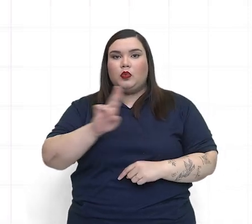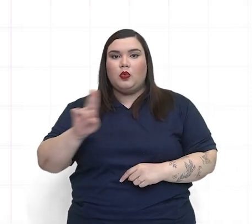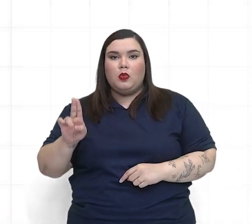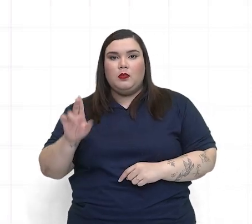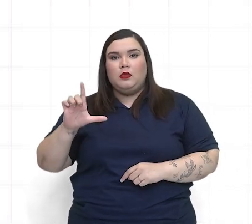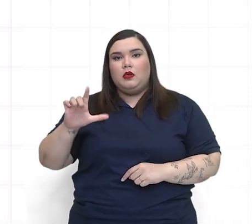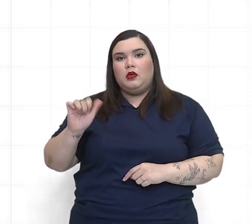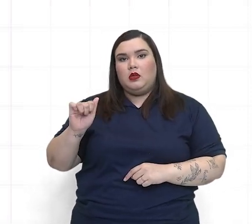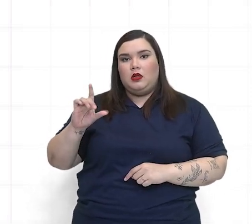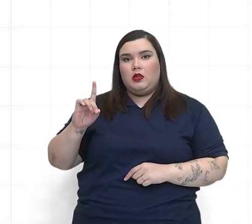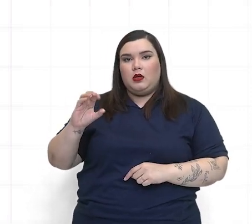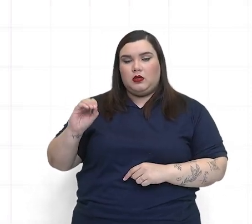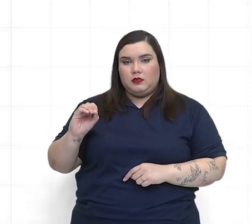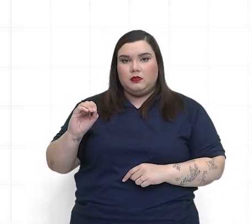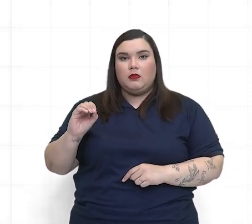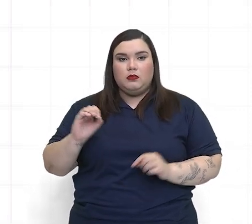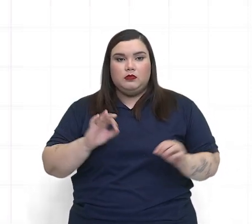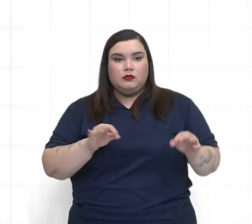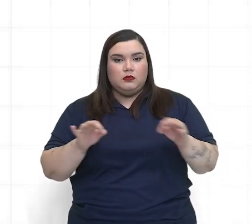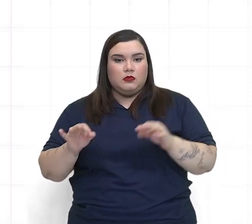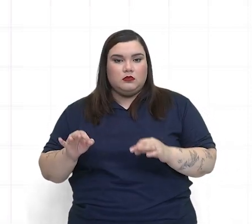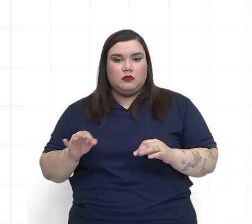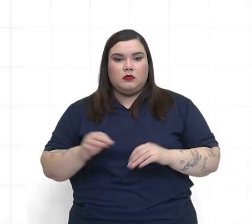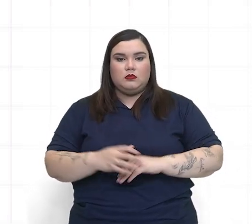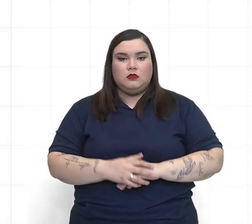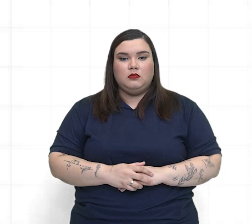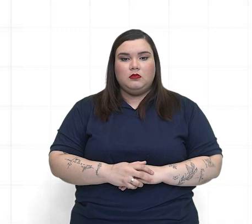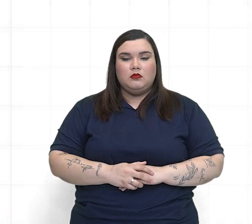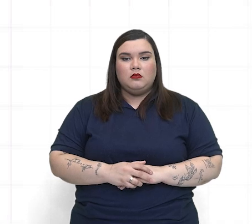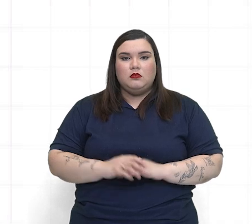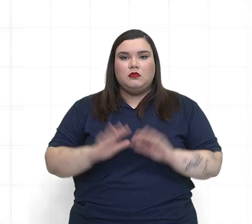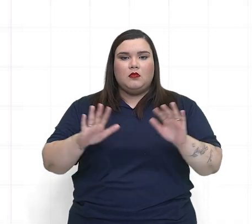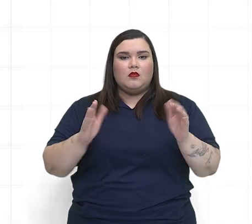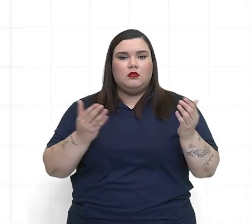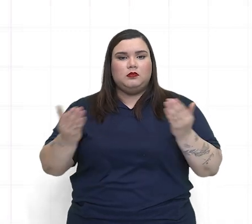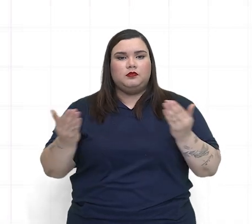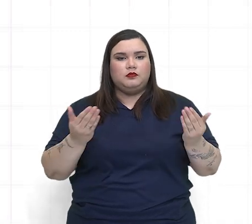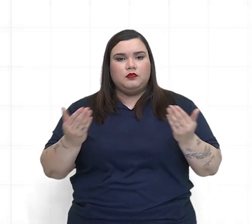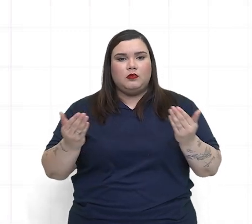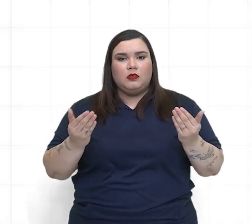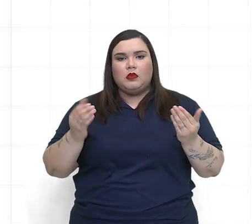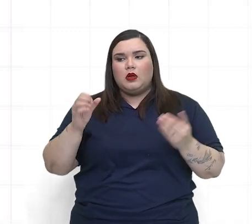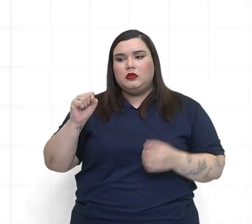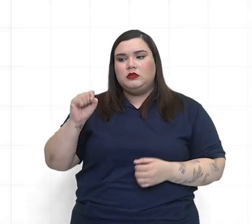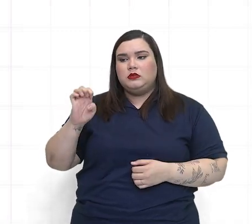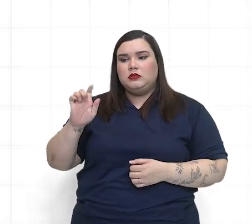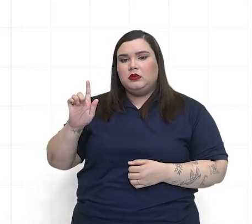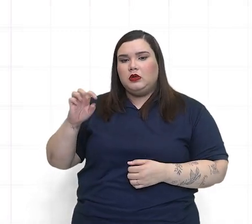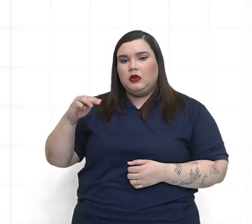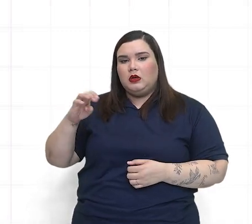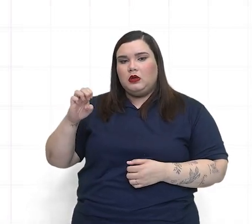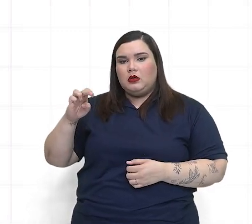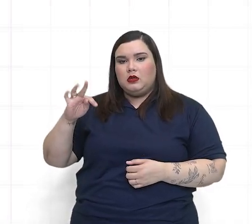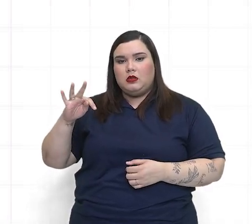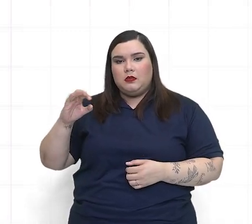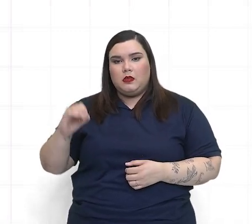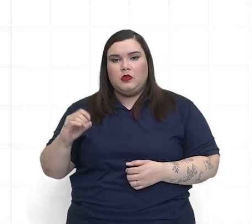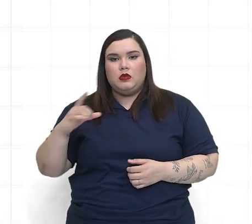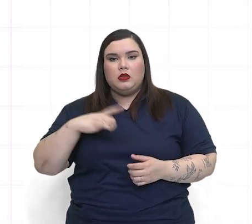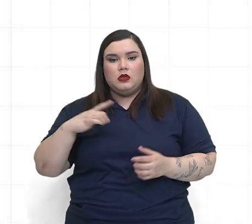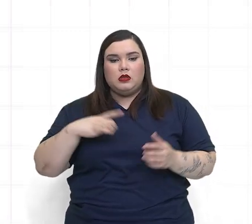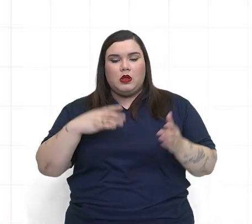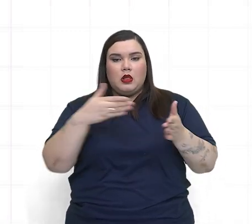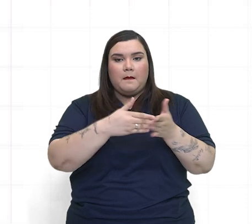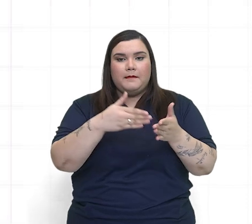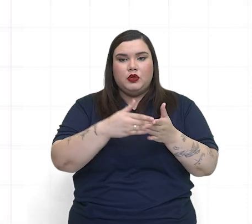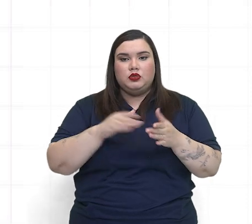de lado, certo? Professor, qual é a diferença entre segmento e lado? No caso, o segmento ele é delimitado, ó,